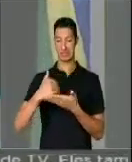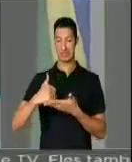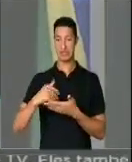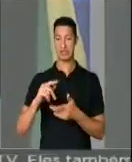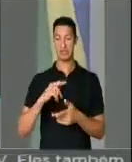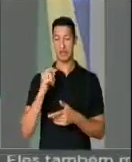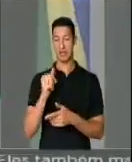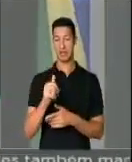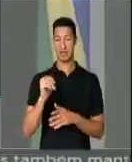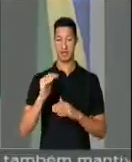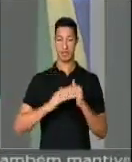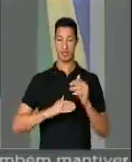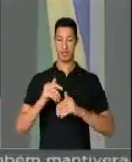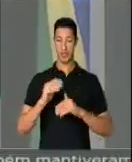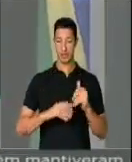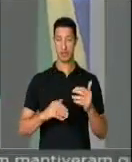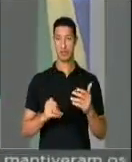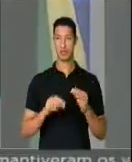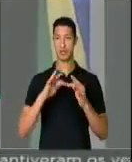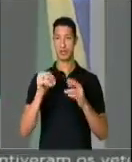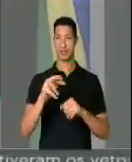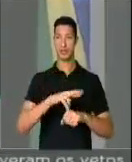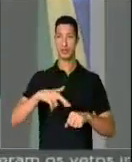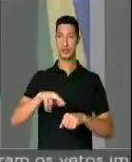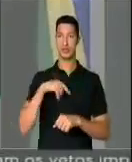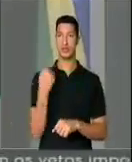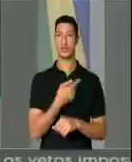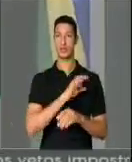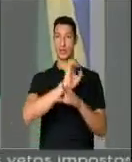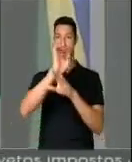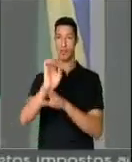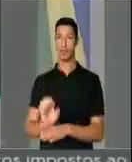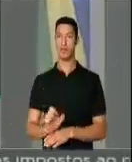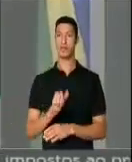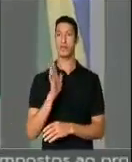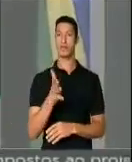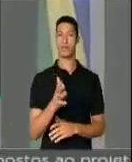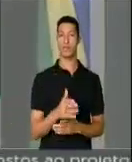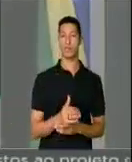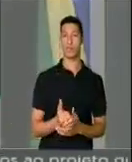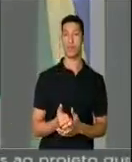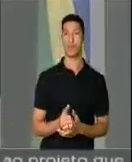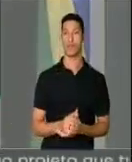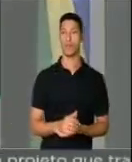em quase praticamente todas as regiões do nosso estado. Foi